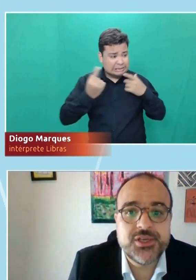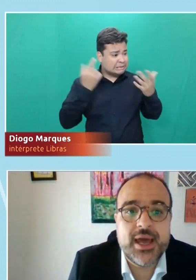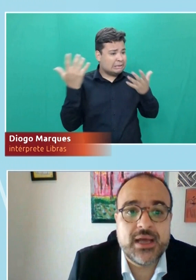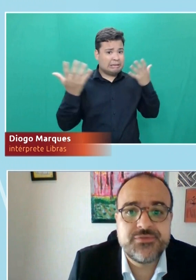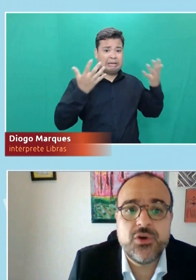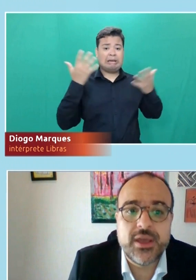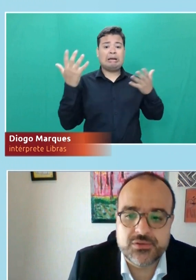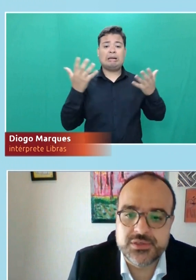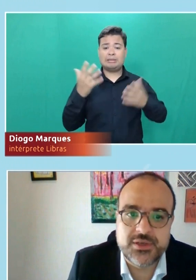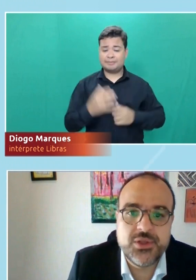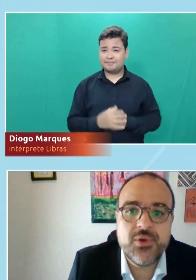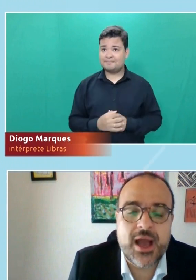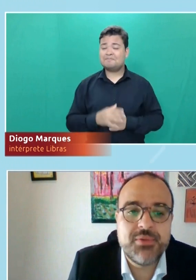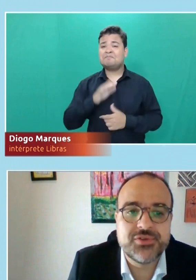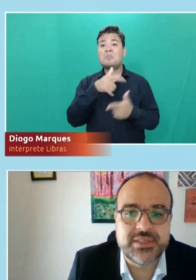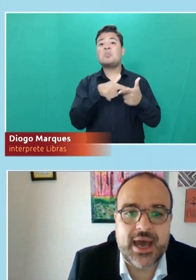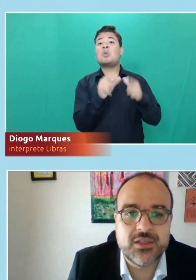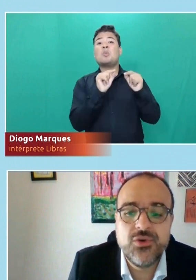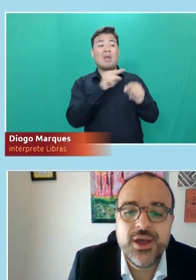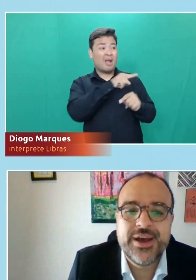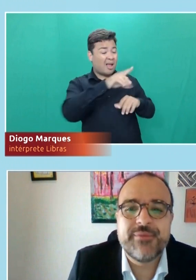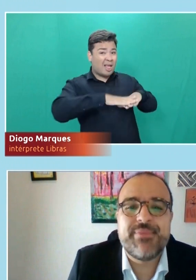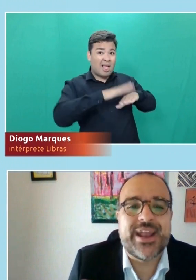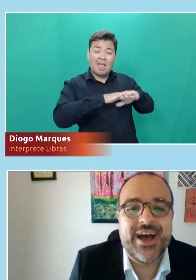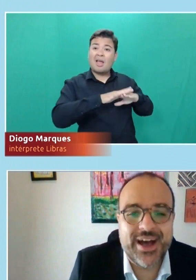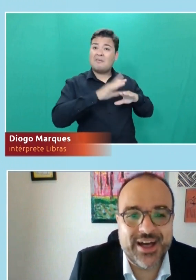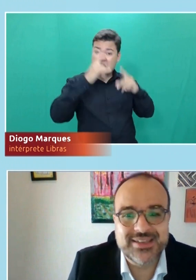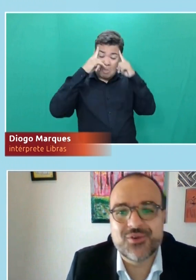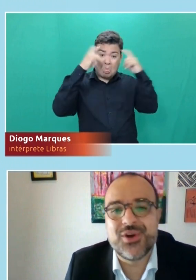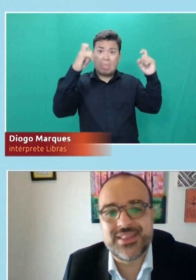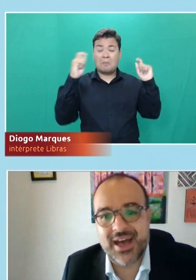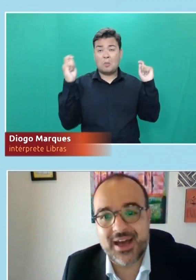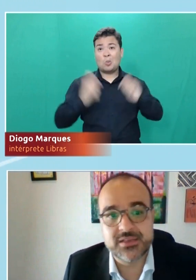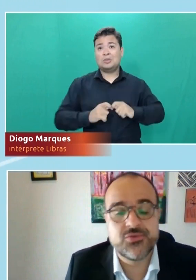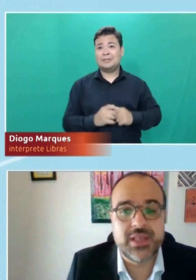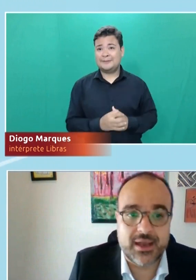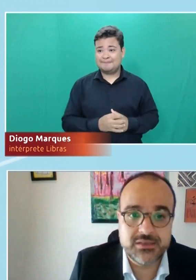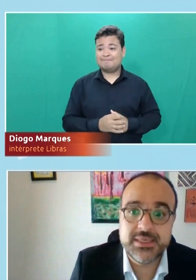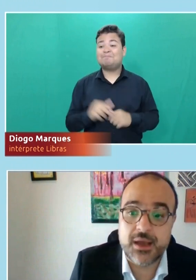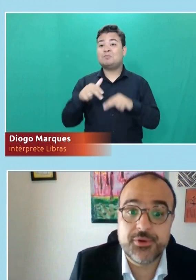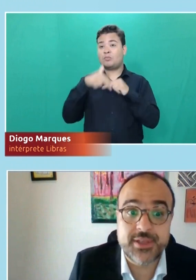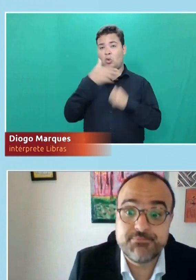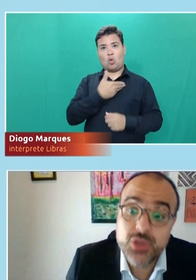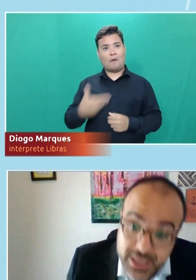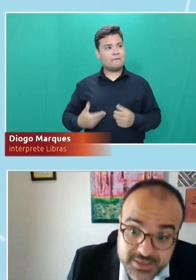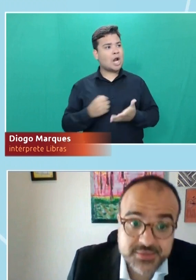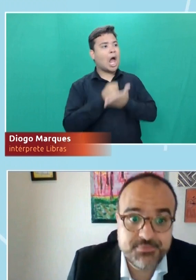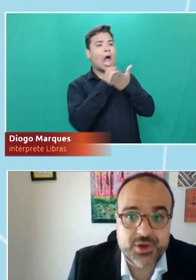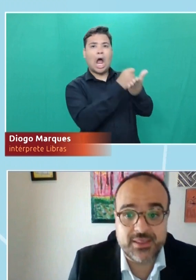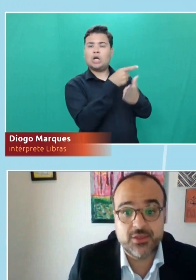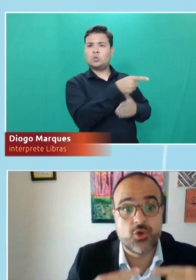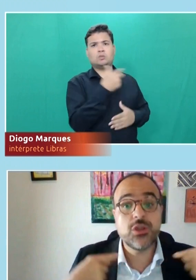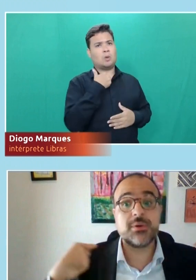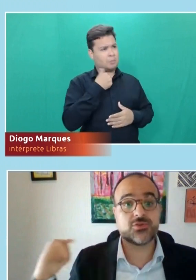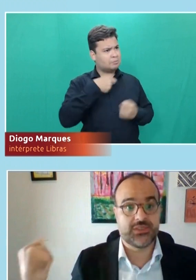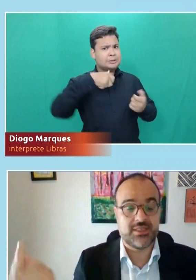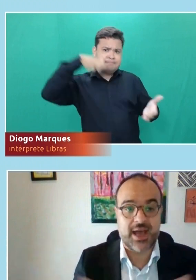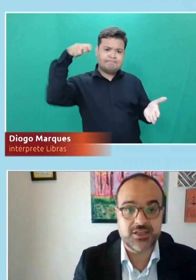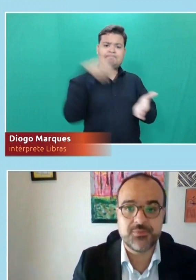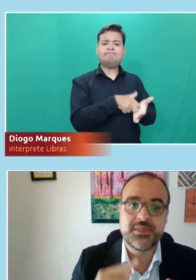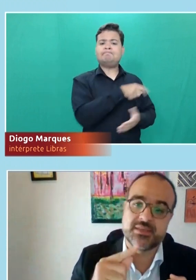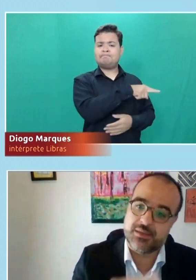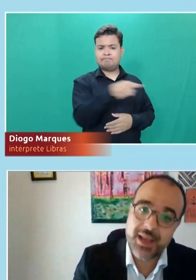pessoas podem praticar atos violentos, então não cabe ao Estado ampará-las, acoitá-las, cuidá-las, mas cabe ao Estado puni-las, porque tem toda